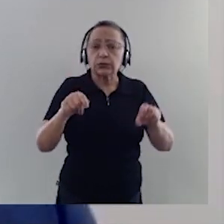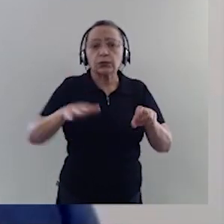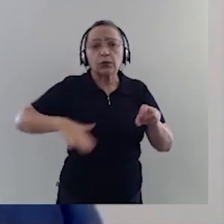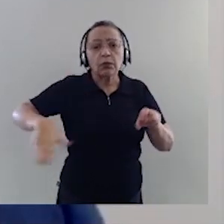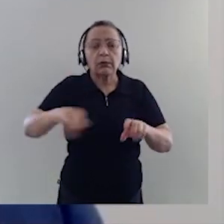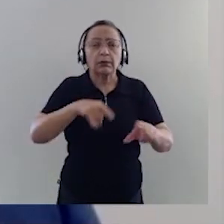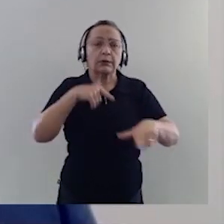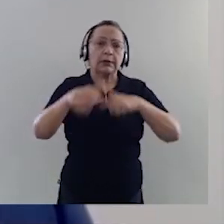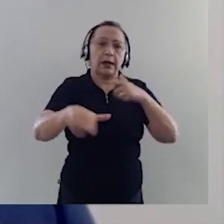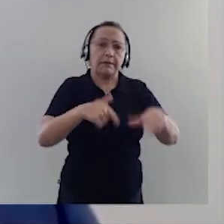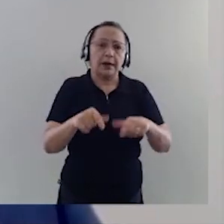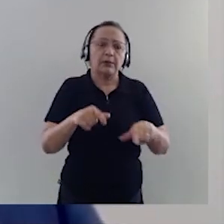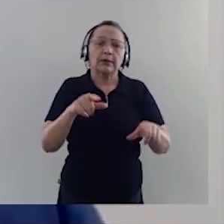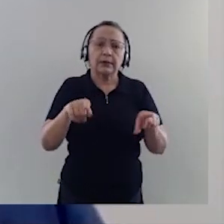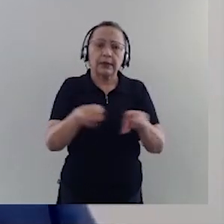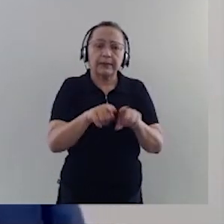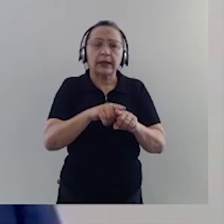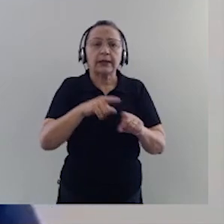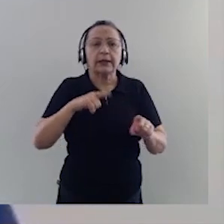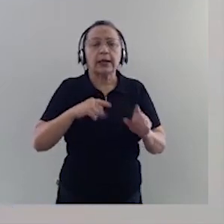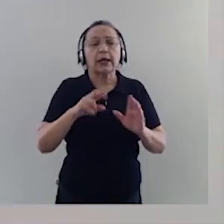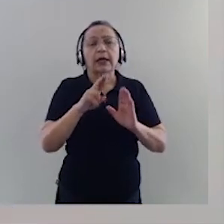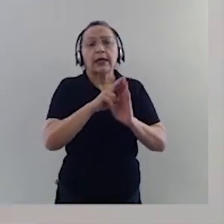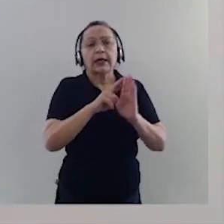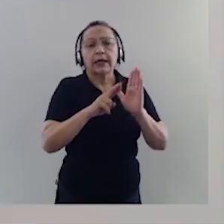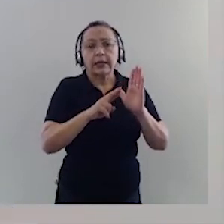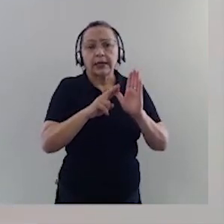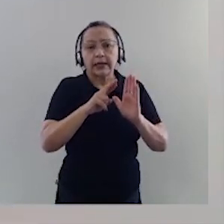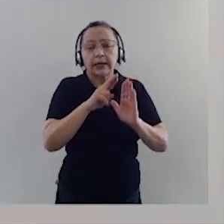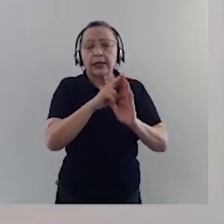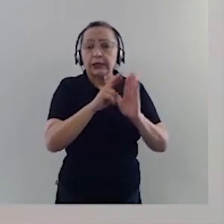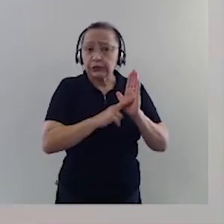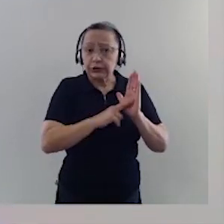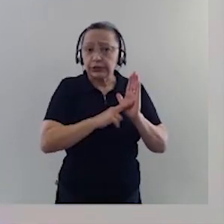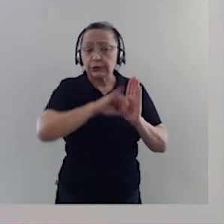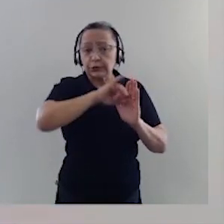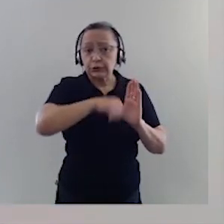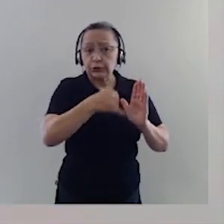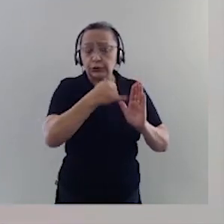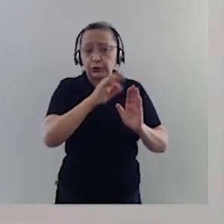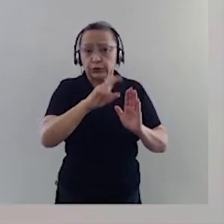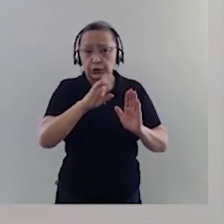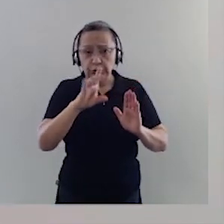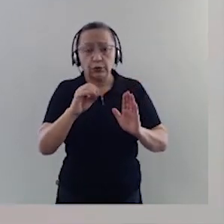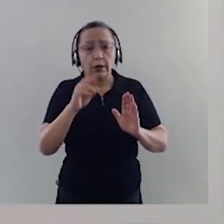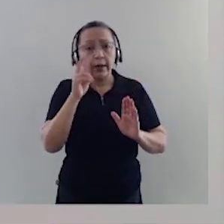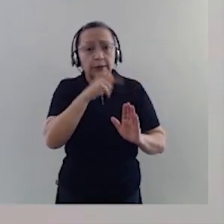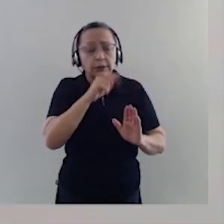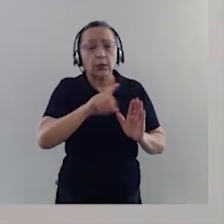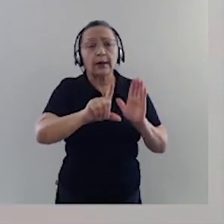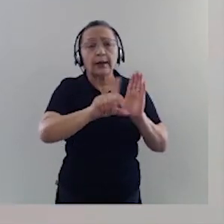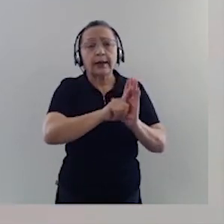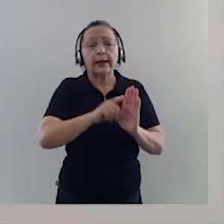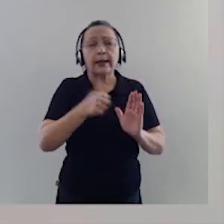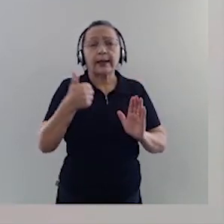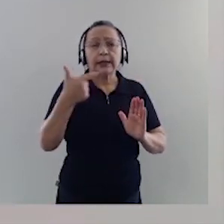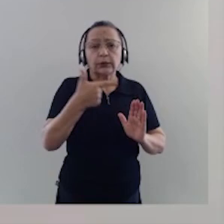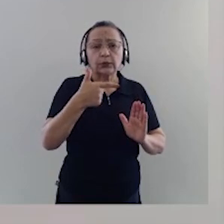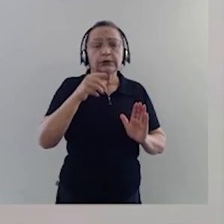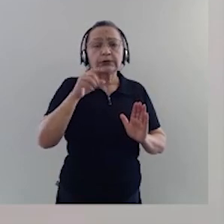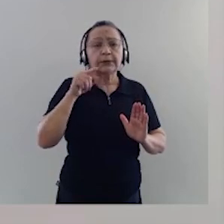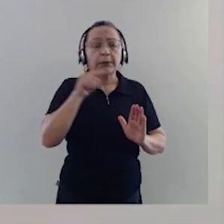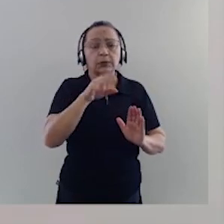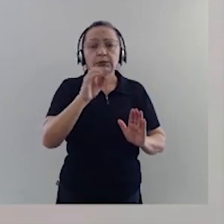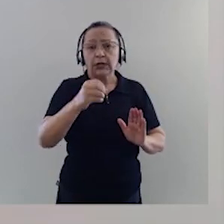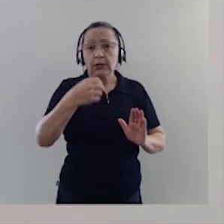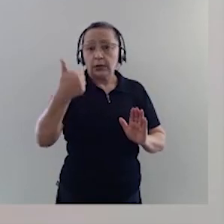trabalhistas. Nós temos o regime jurídico emergencial, a Lei 14.010, que no